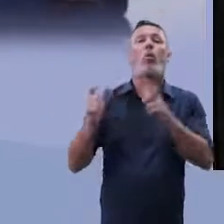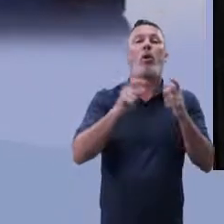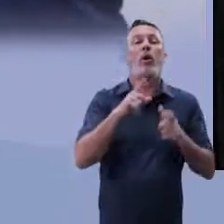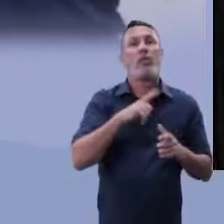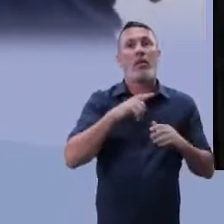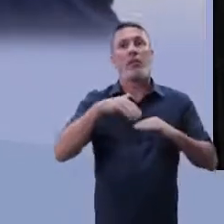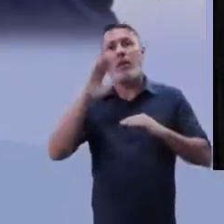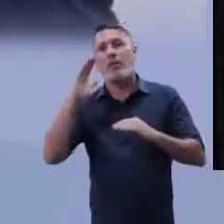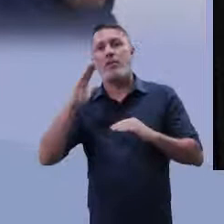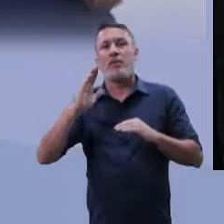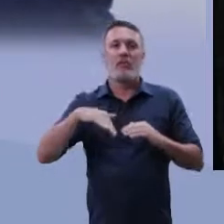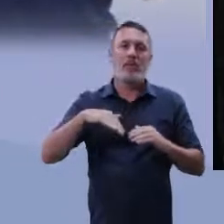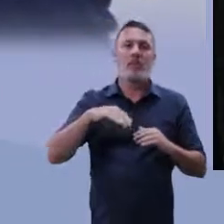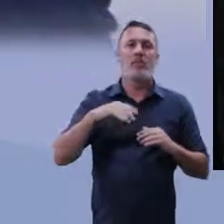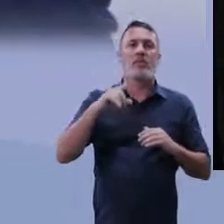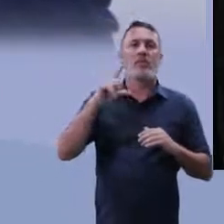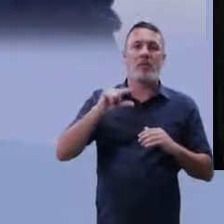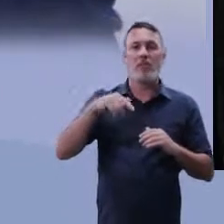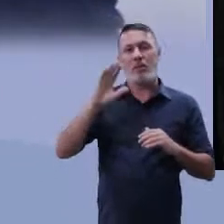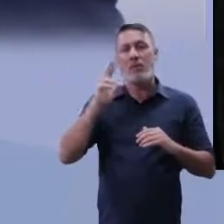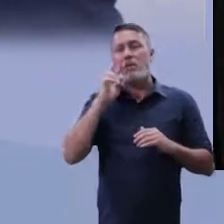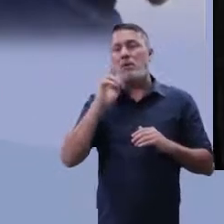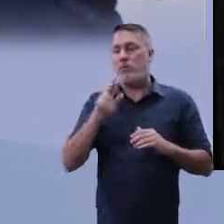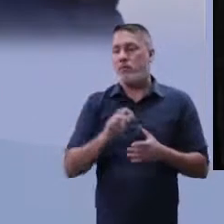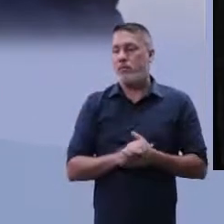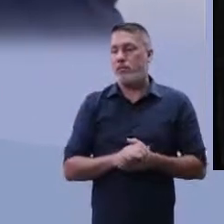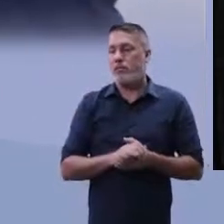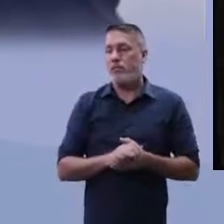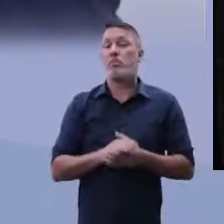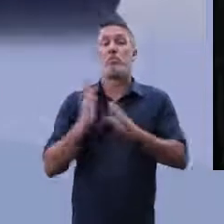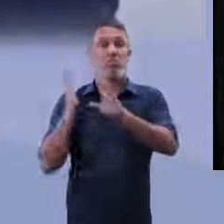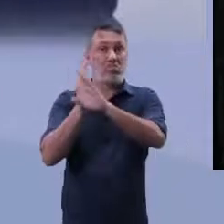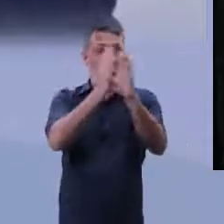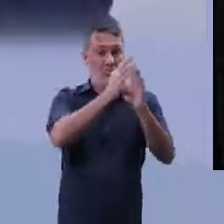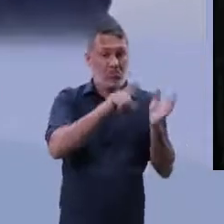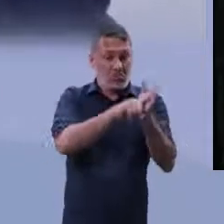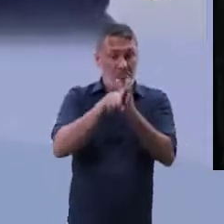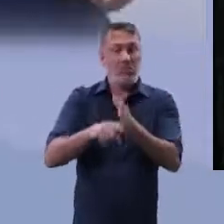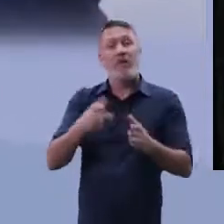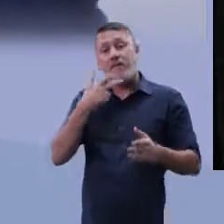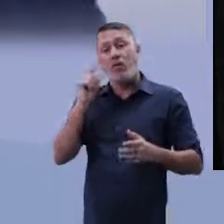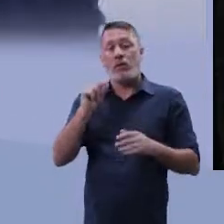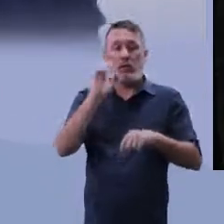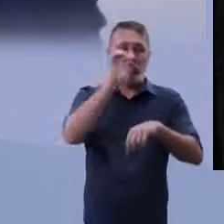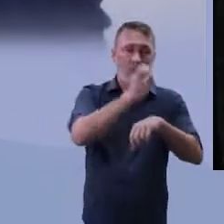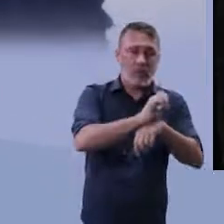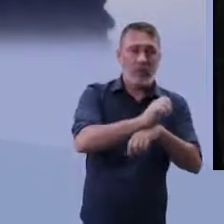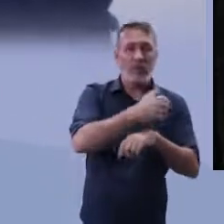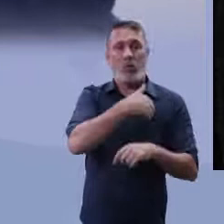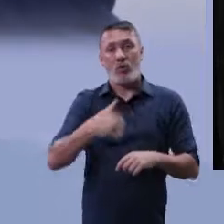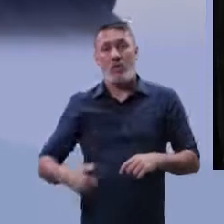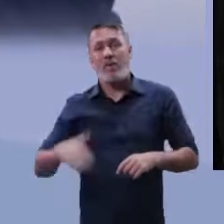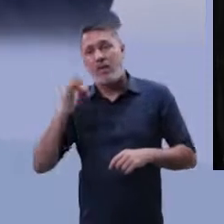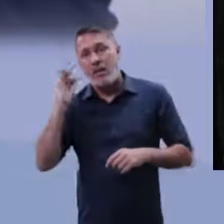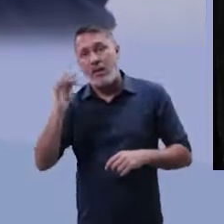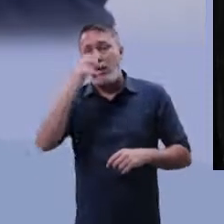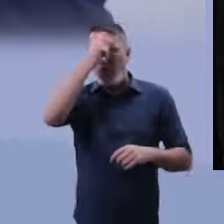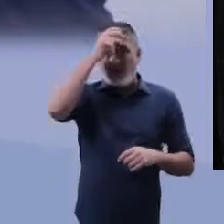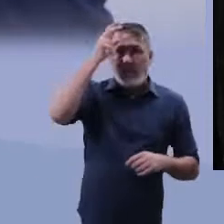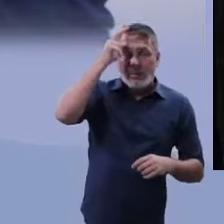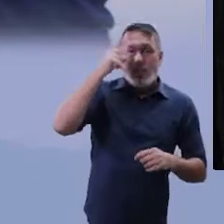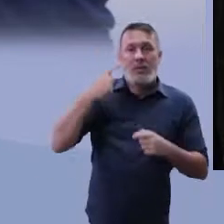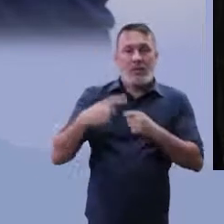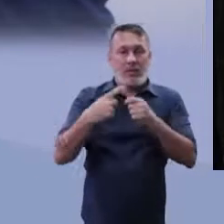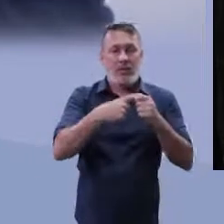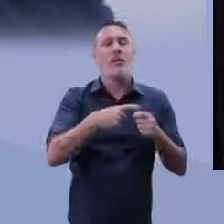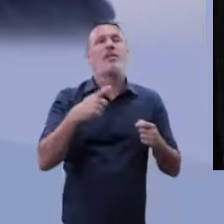né? Número de doadores por região. Beleza? Vamos ver qual é a questão. Os resultados obtidos permitiram que estados, municípios e governo